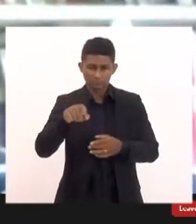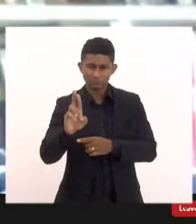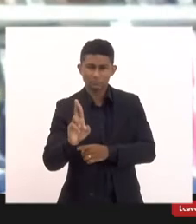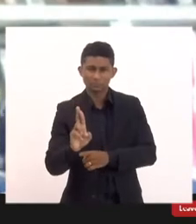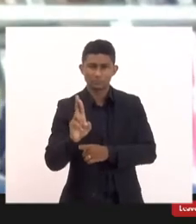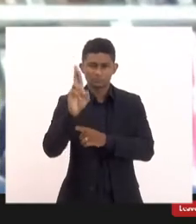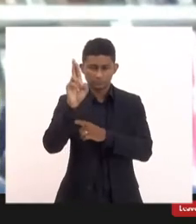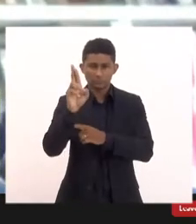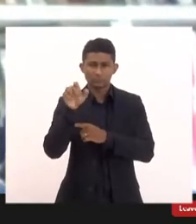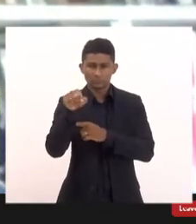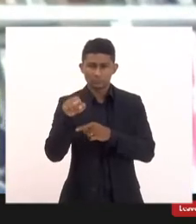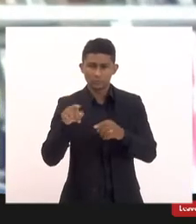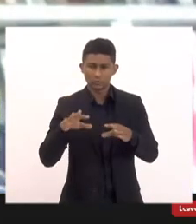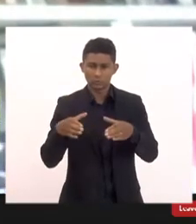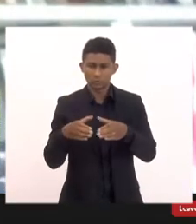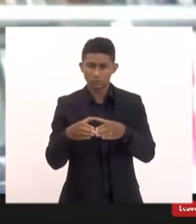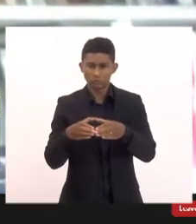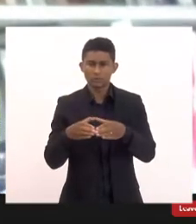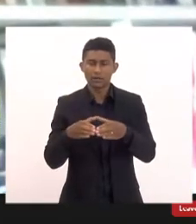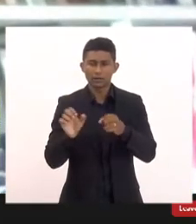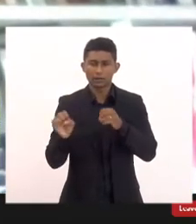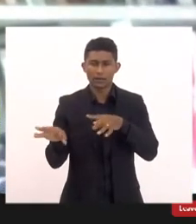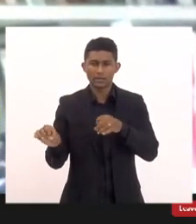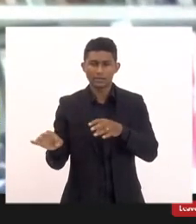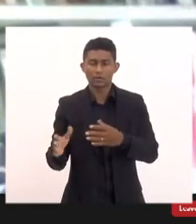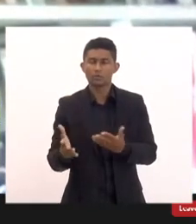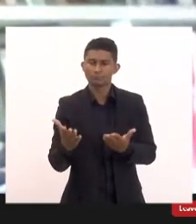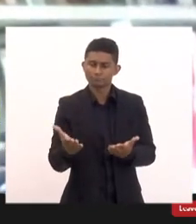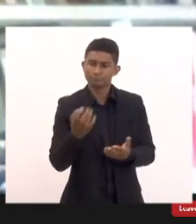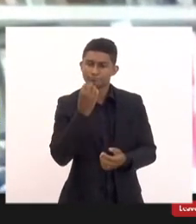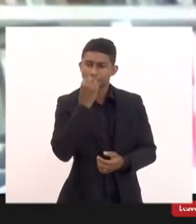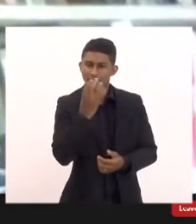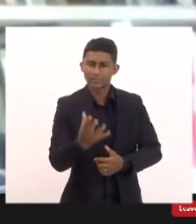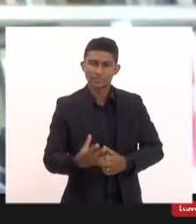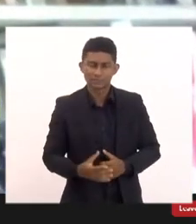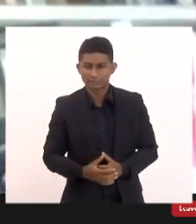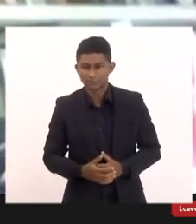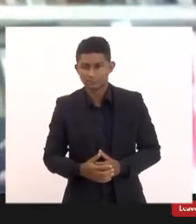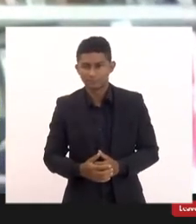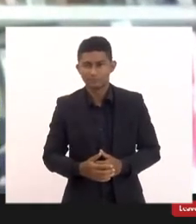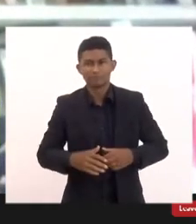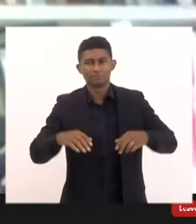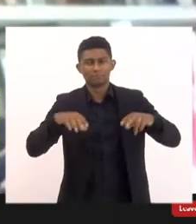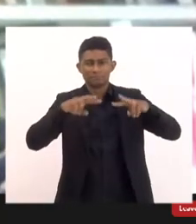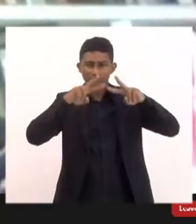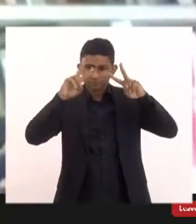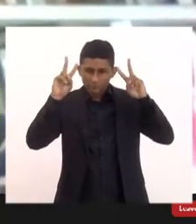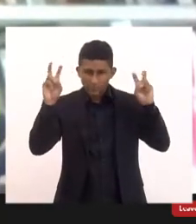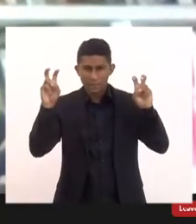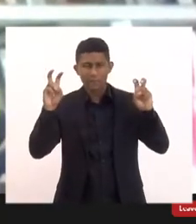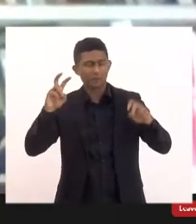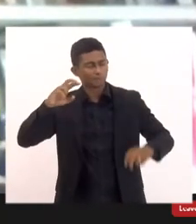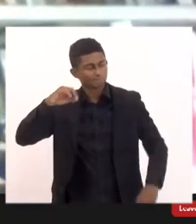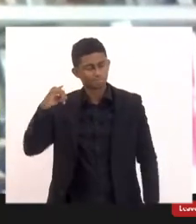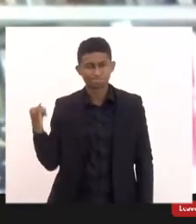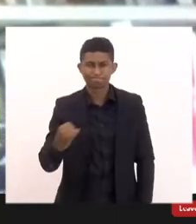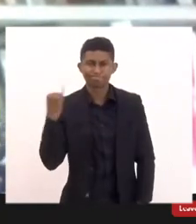Comissão de Educação, e num tema de tamanha